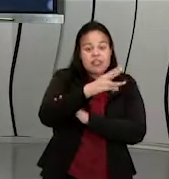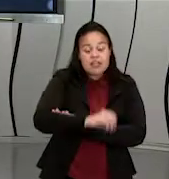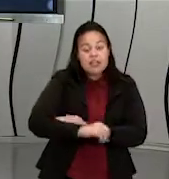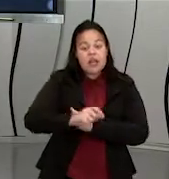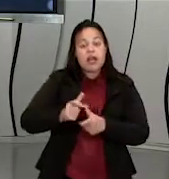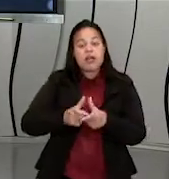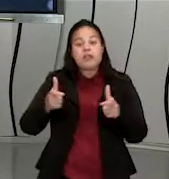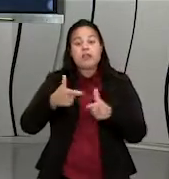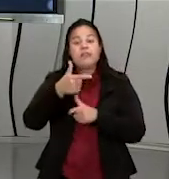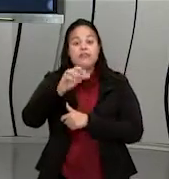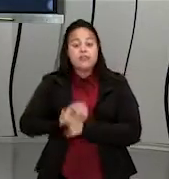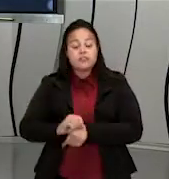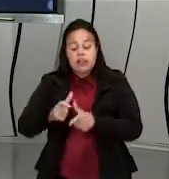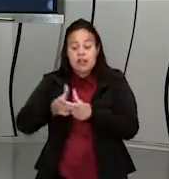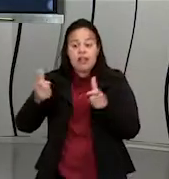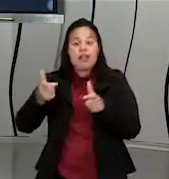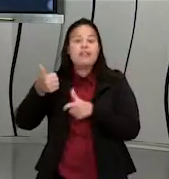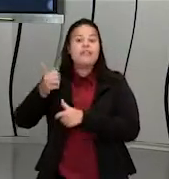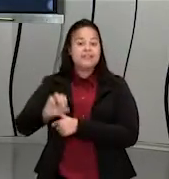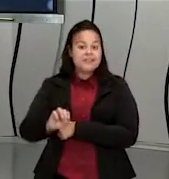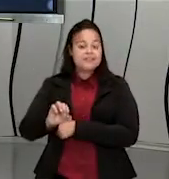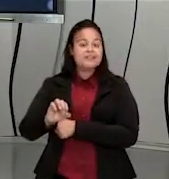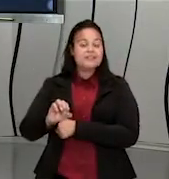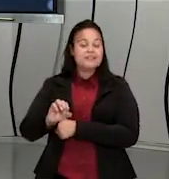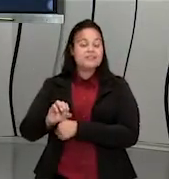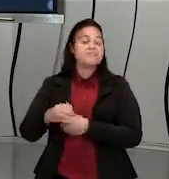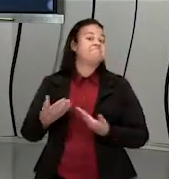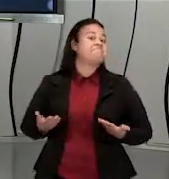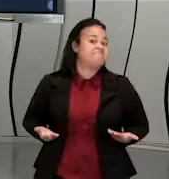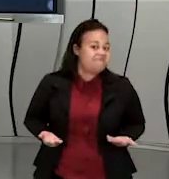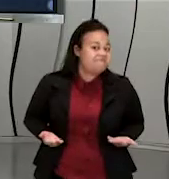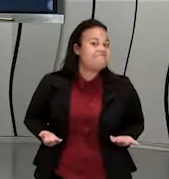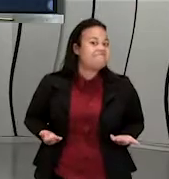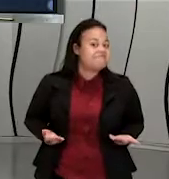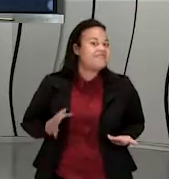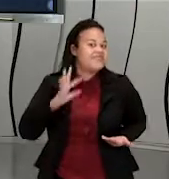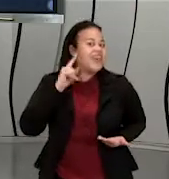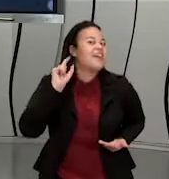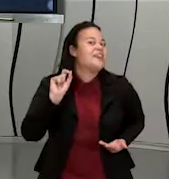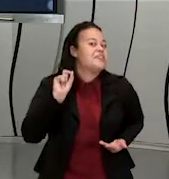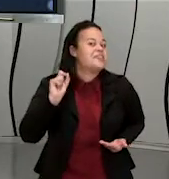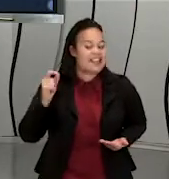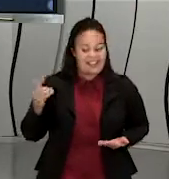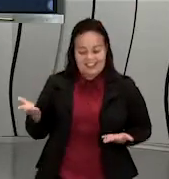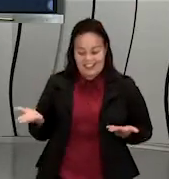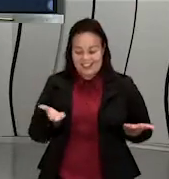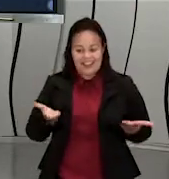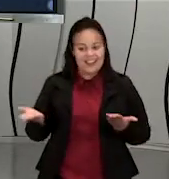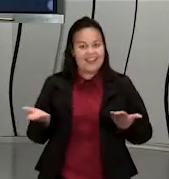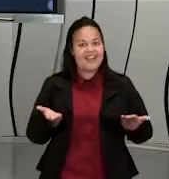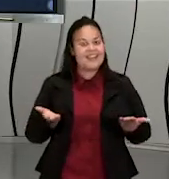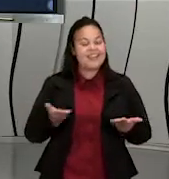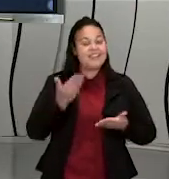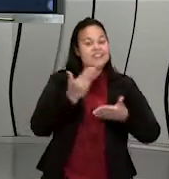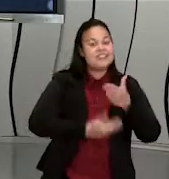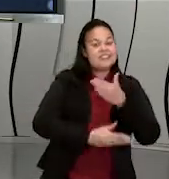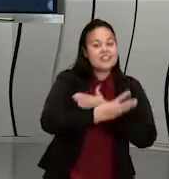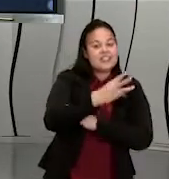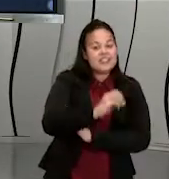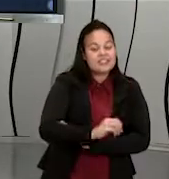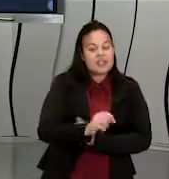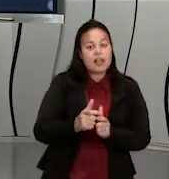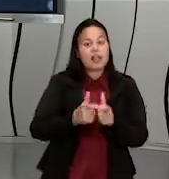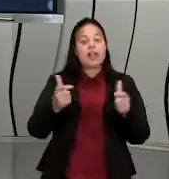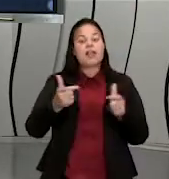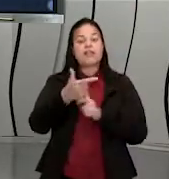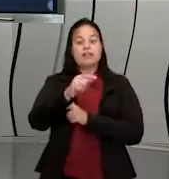20, depois aumentou 10. E aí, o que você acha que vai acontecer? Descontou 30,